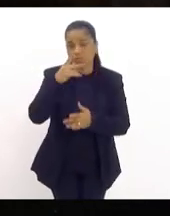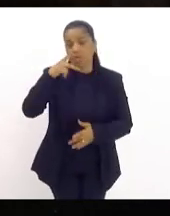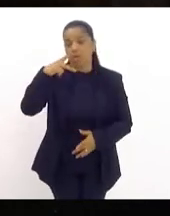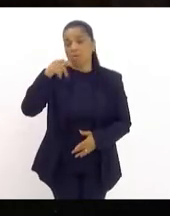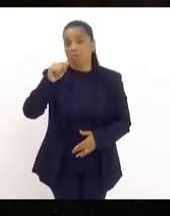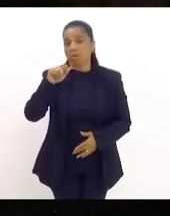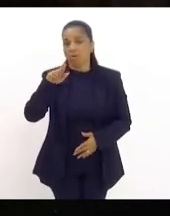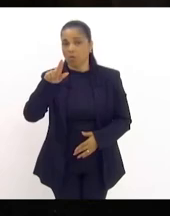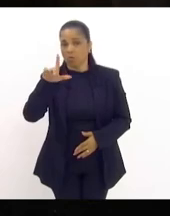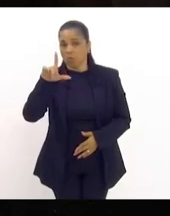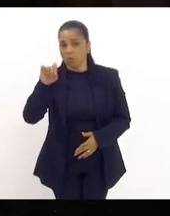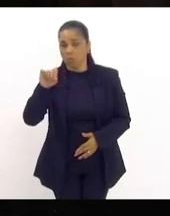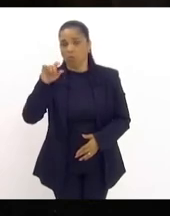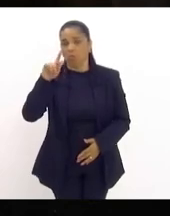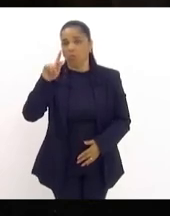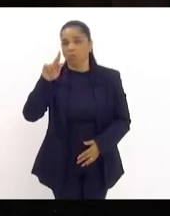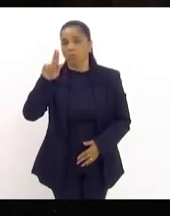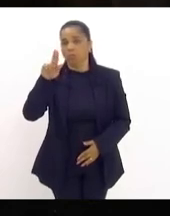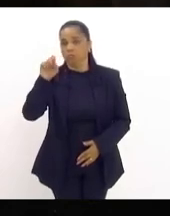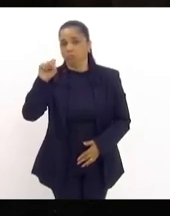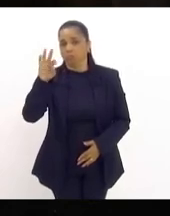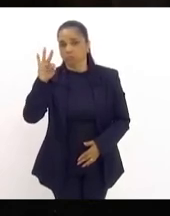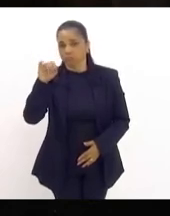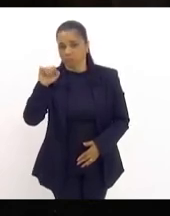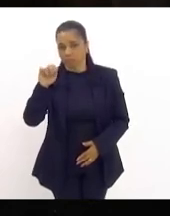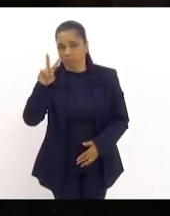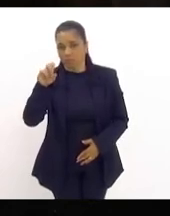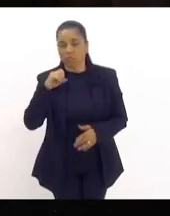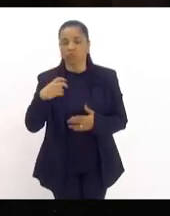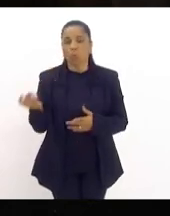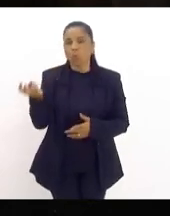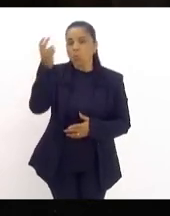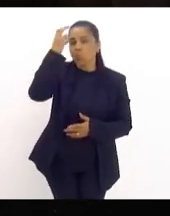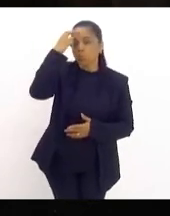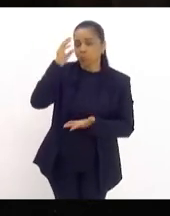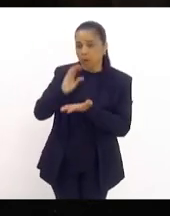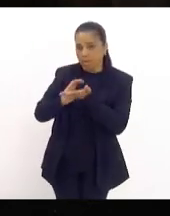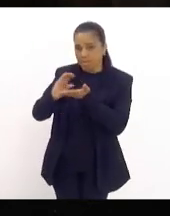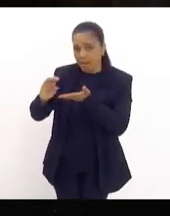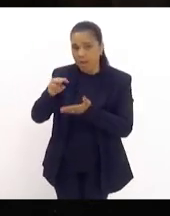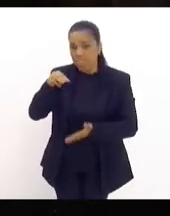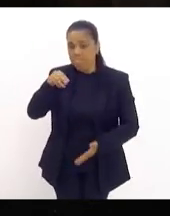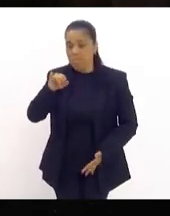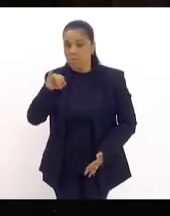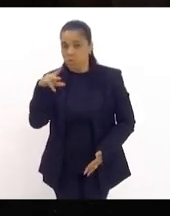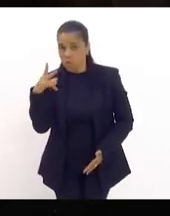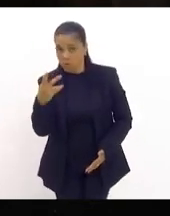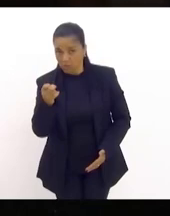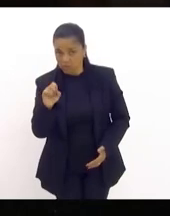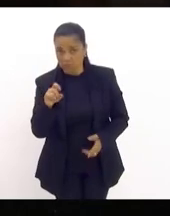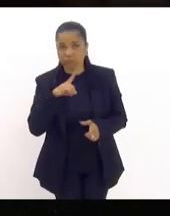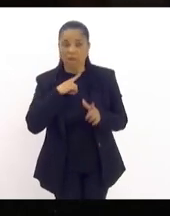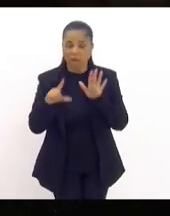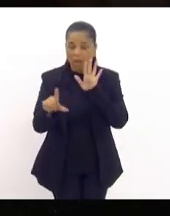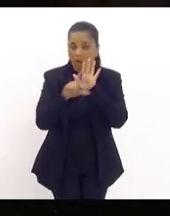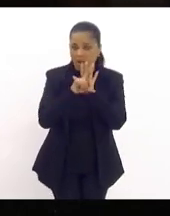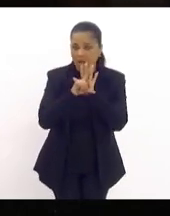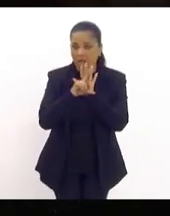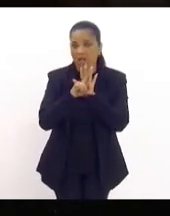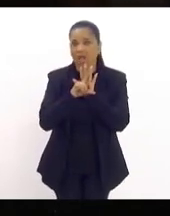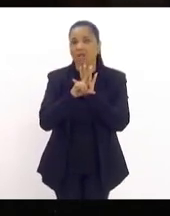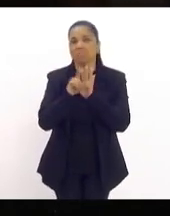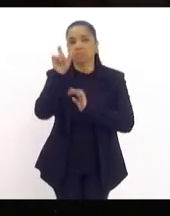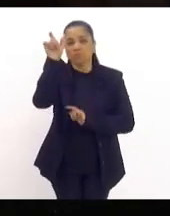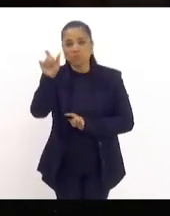aportar milhões de reais no fomento à cultura. A importância da gente ter uma lei que tenha um recorte para